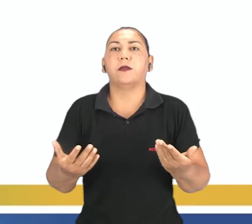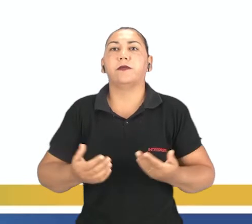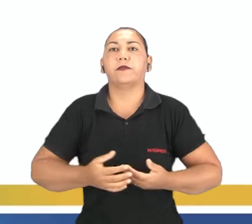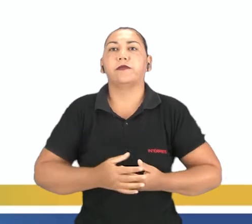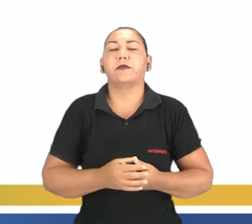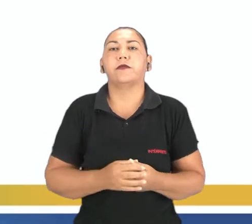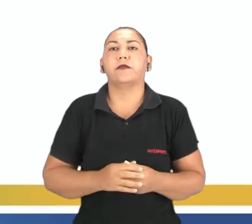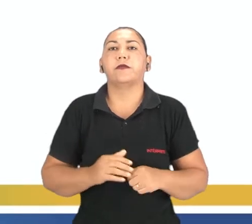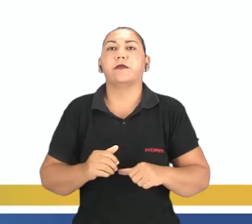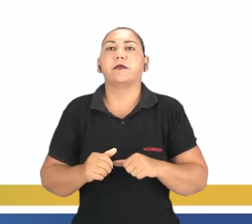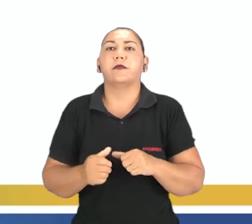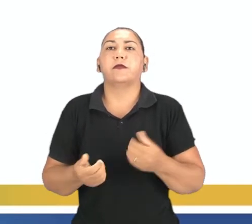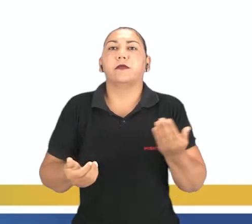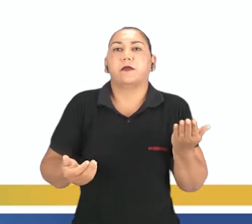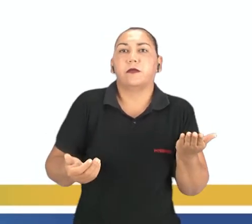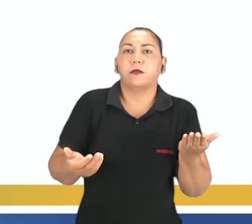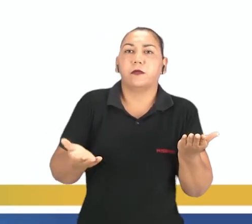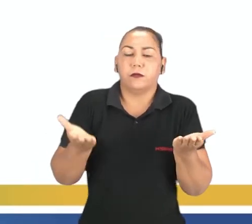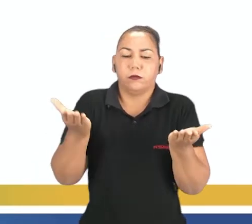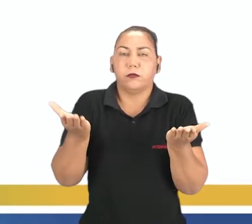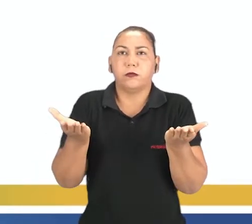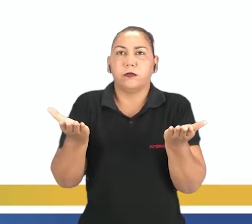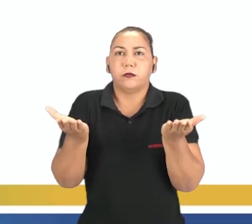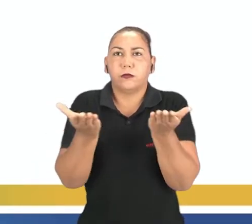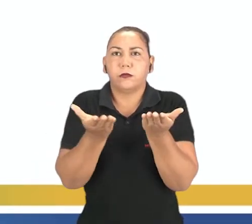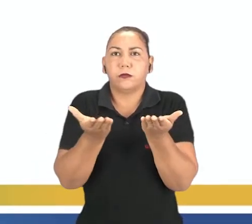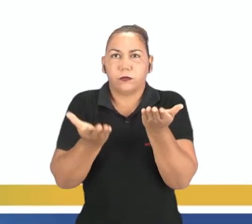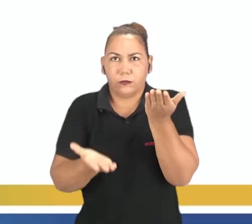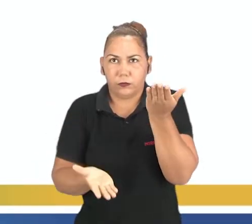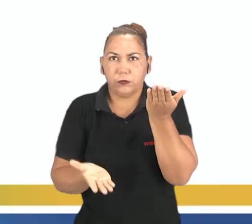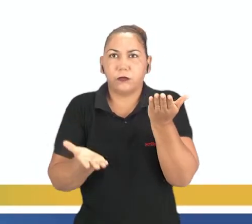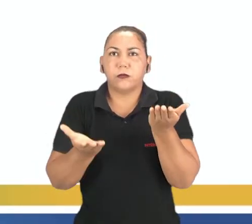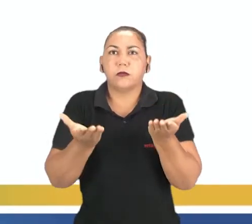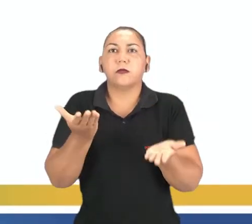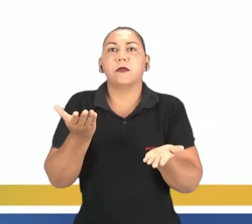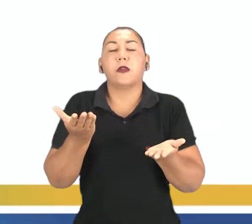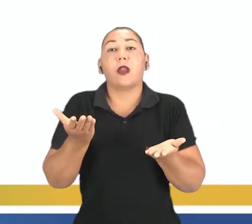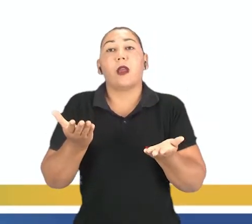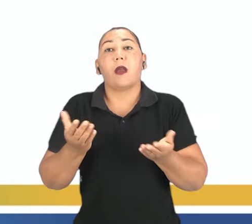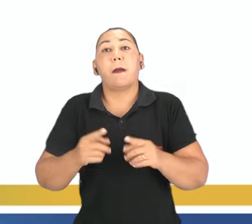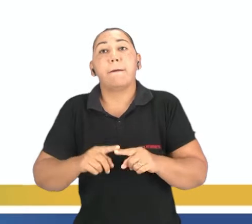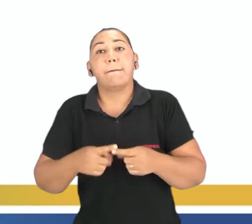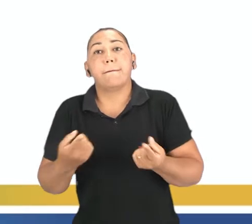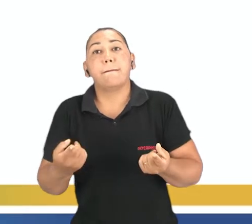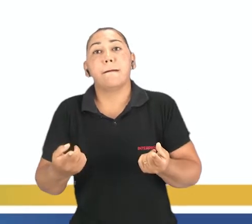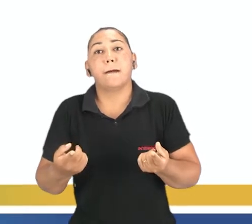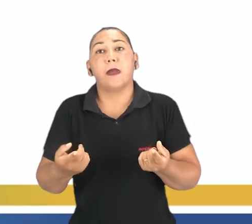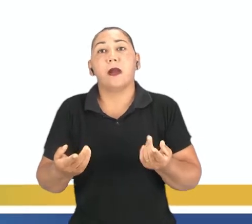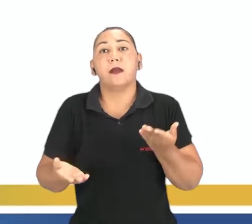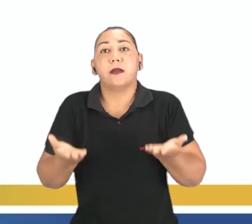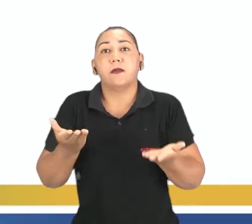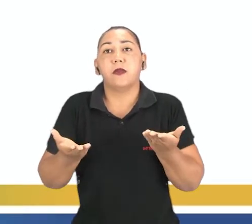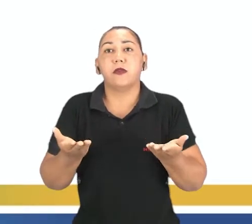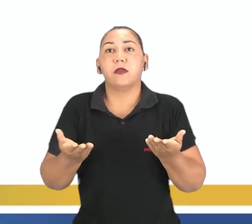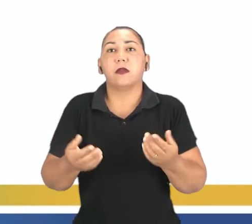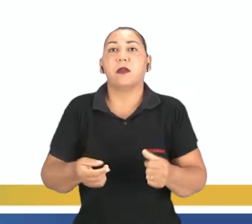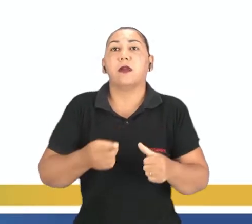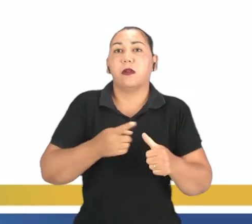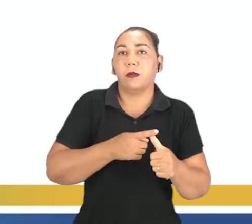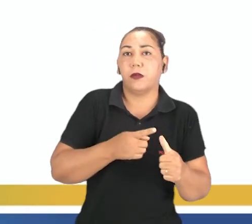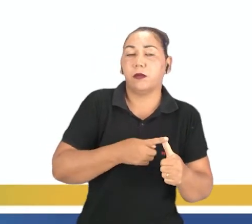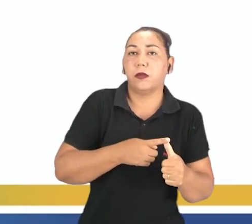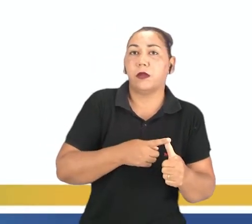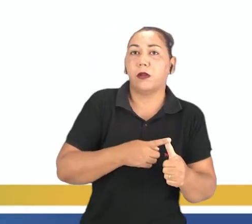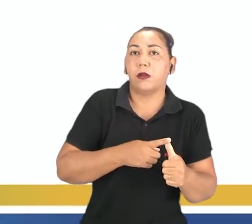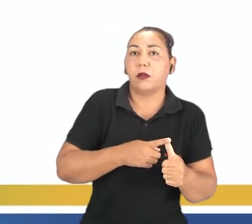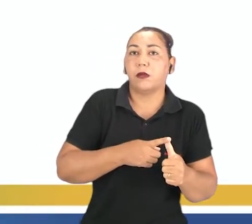em consequência da outra e na mesma proporção. Entretanto, né, o aumento da medida relativa à primeira aí faz com que a